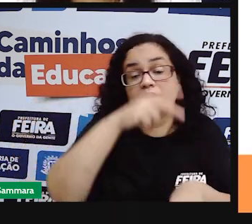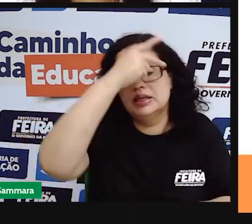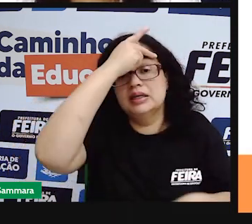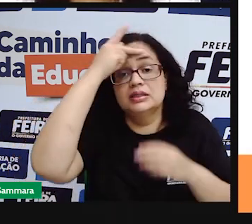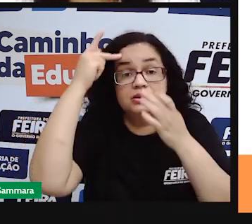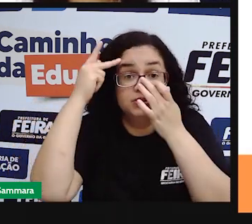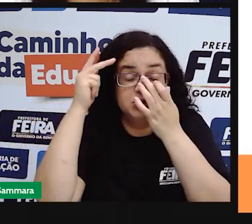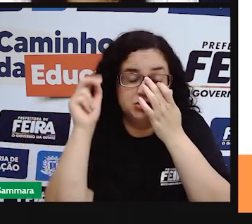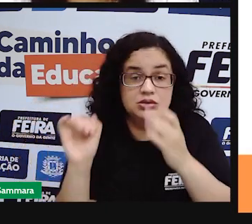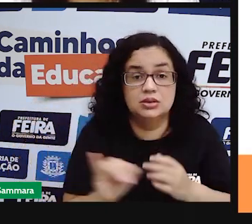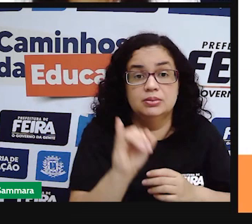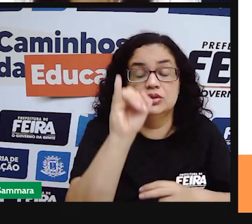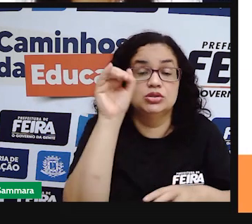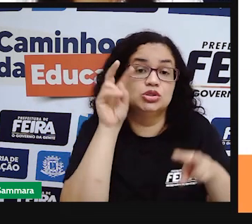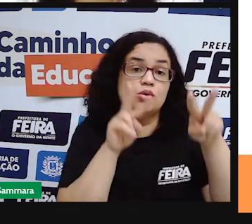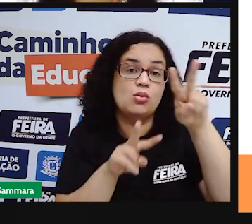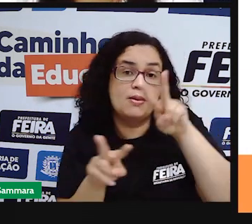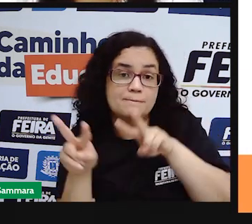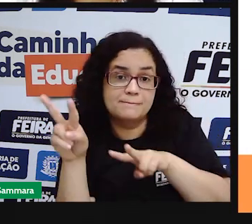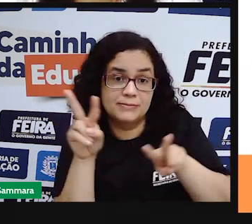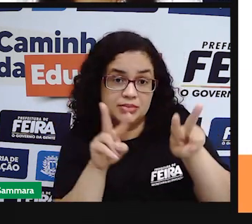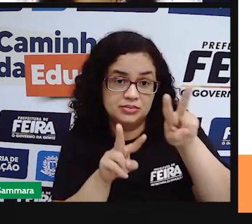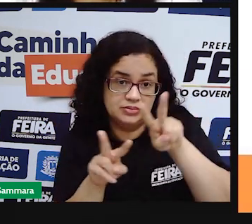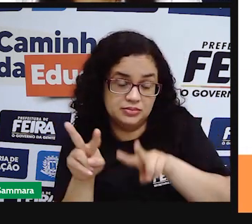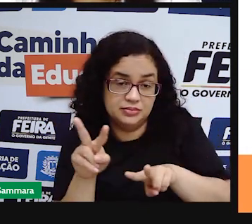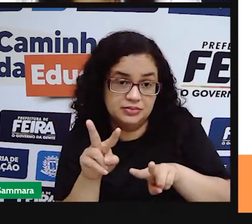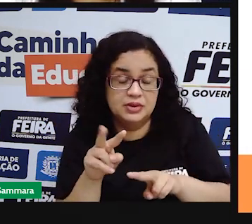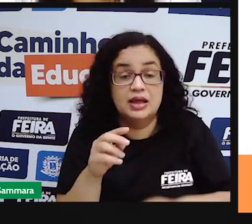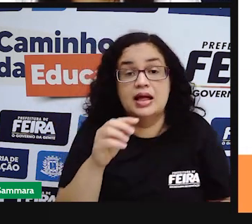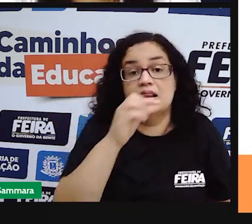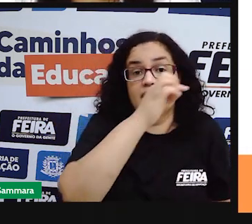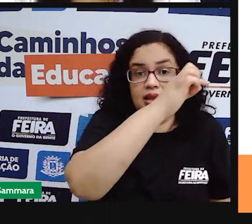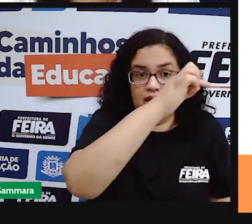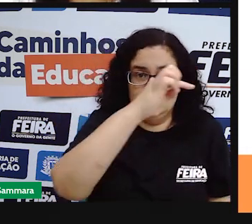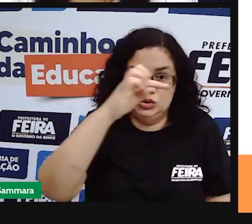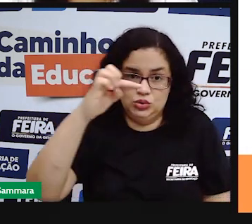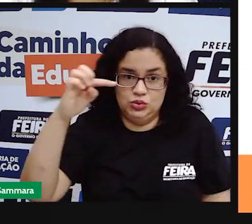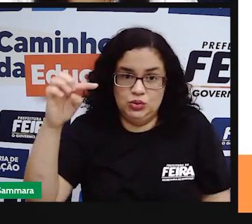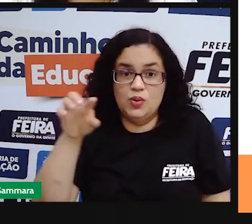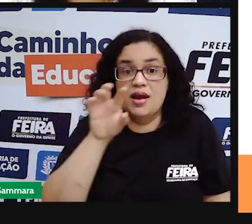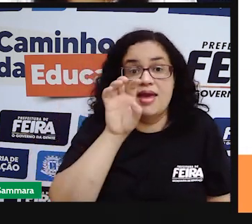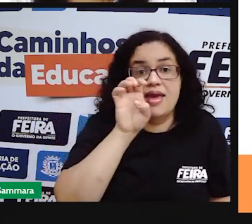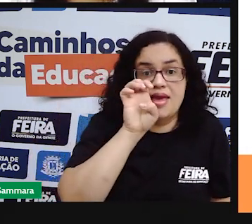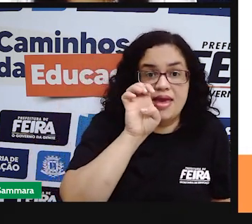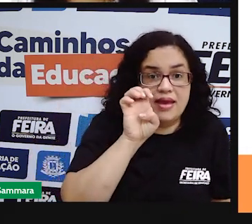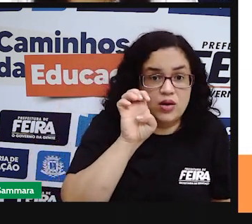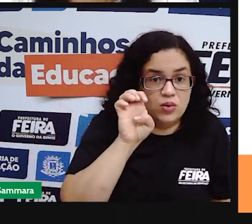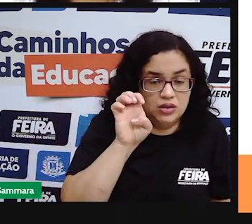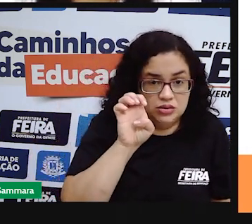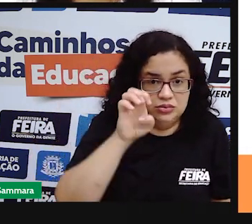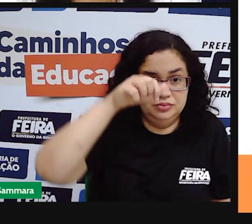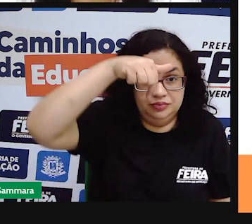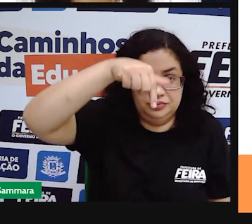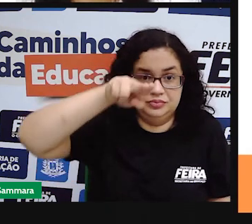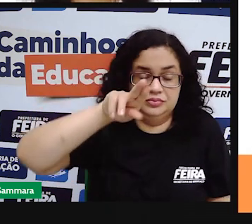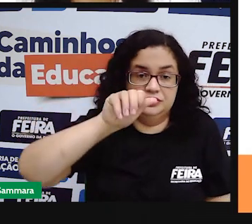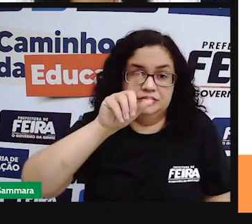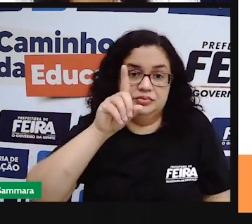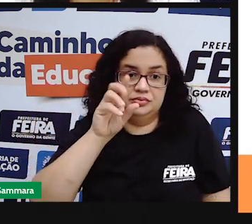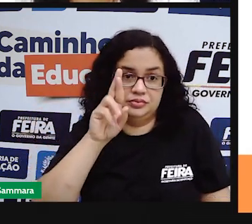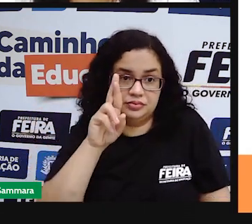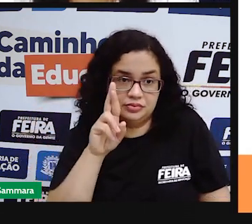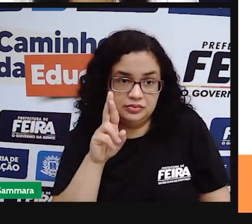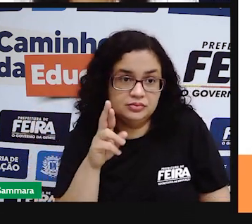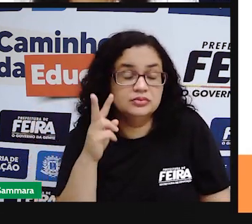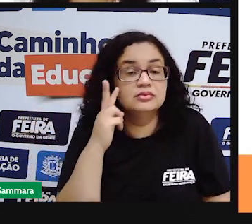gente observar, não é? Que a linha do Equador, que aparece aí na linha horizontal, permite a gente identificar